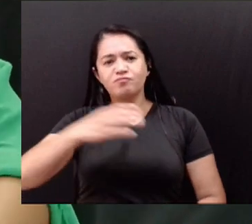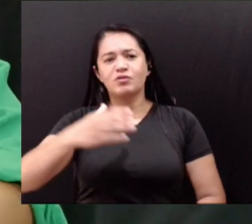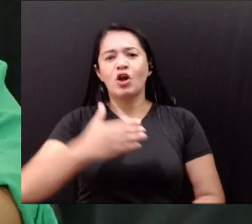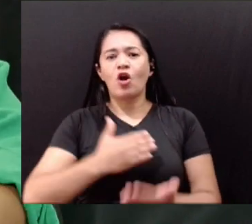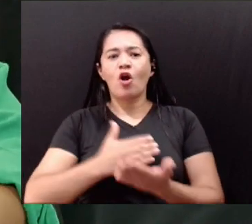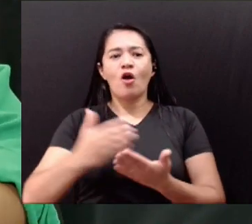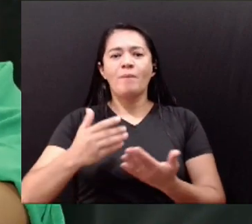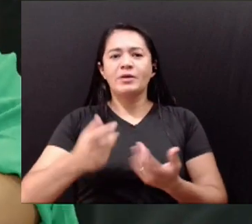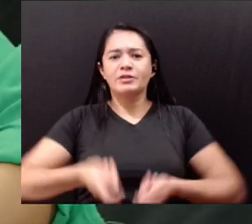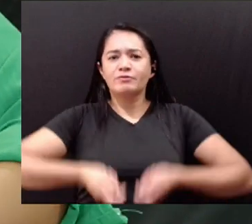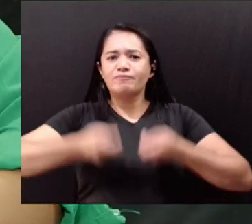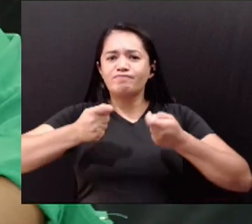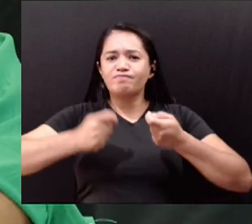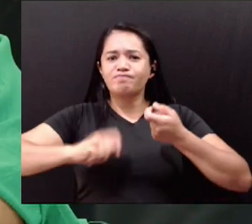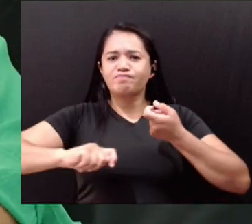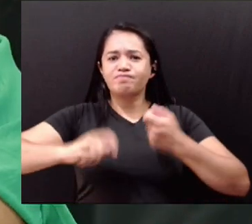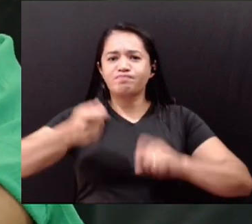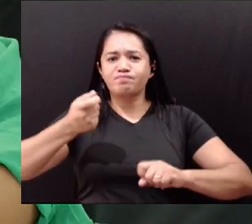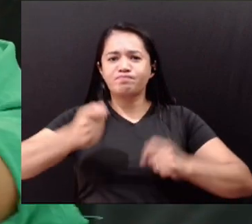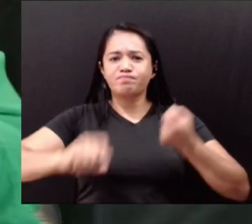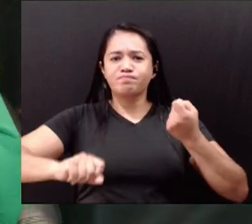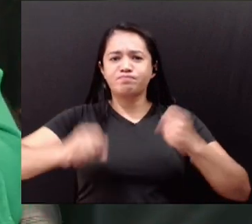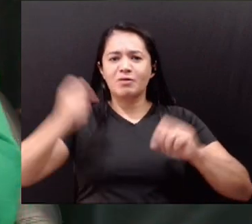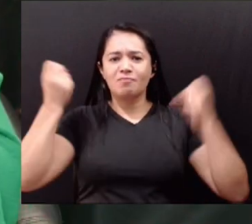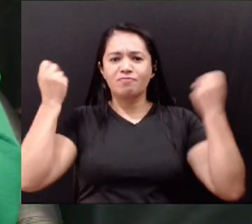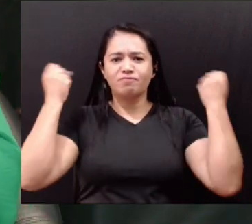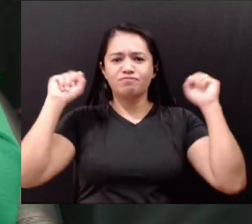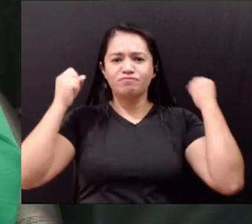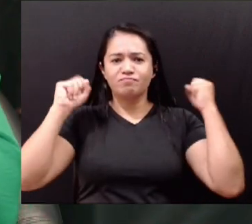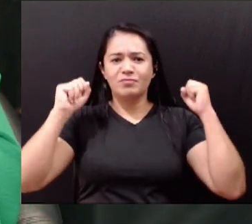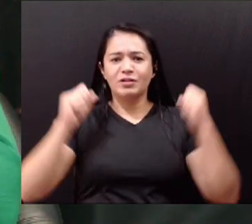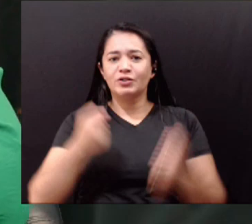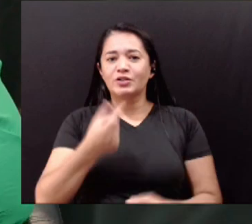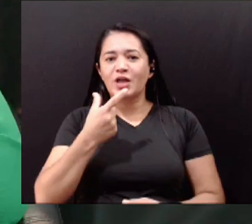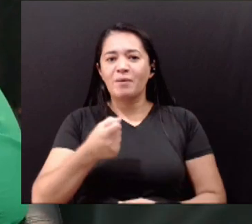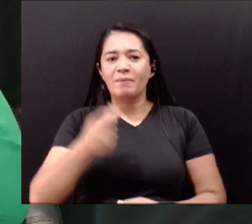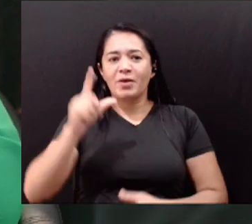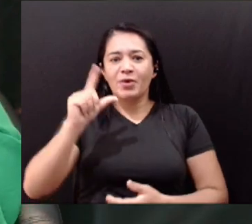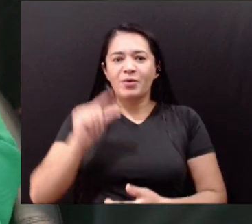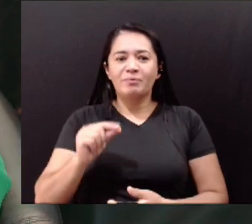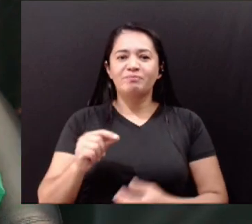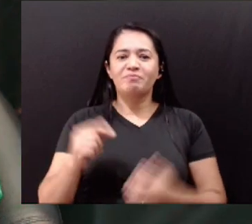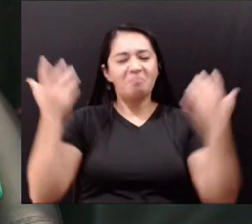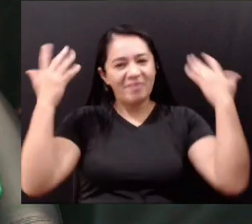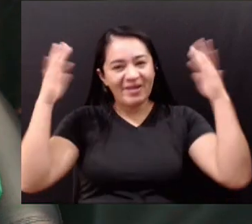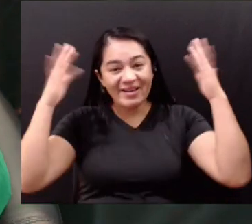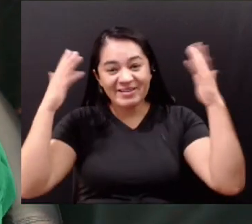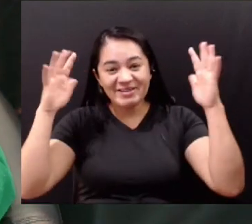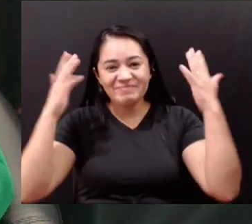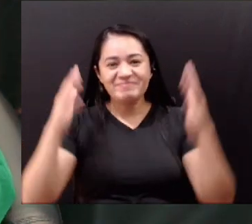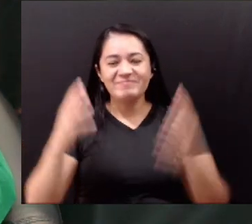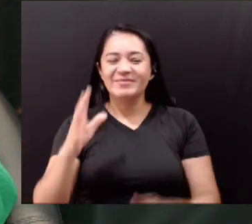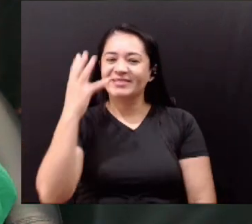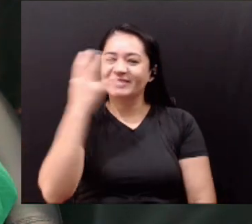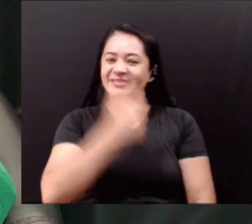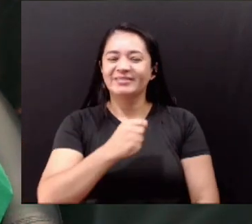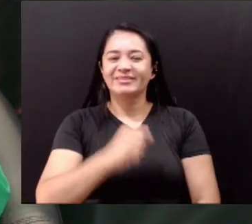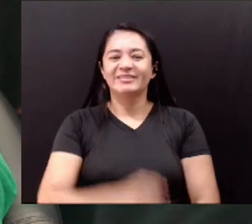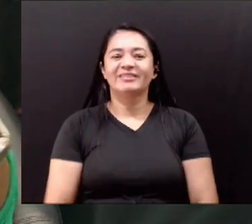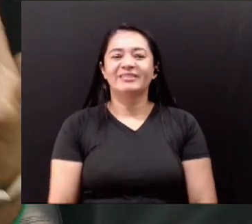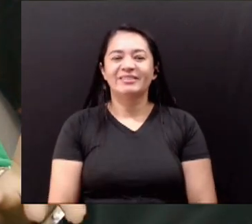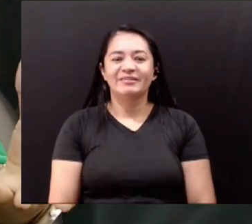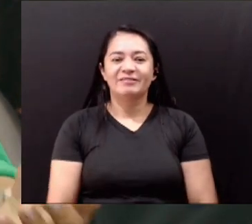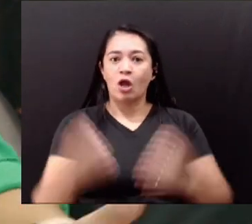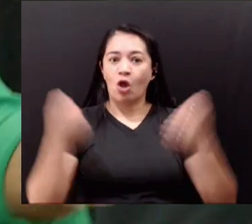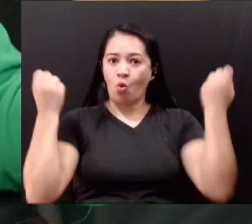Nunca me senti tão viva e diminuí os remédios. Lúcia, parabéns, que linda! Fazendo crossfit, gente,